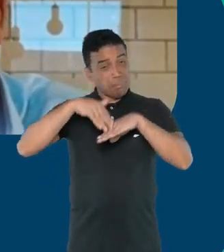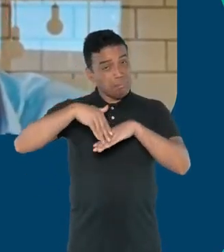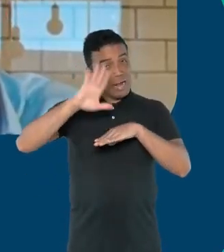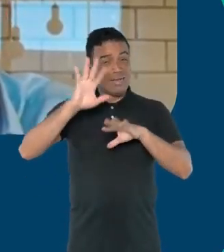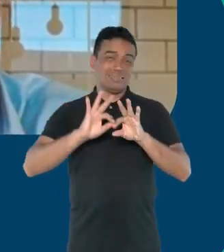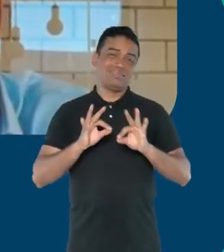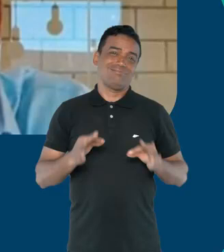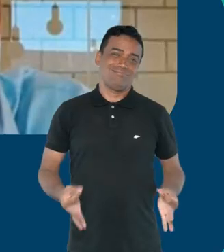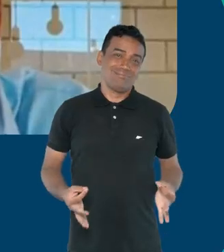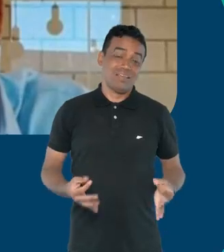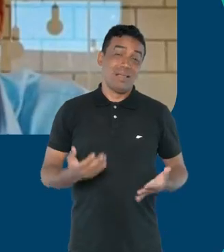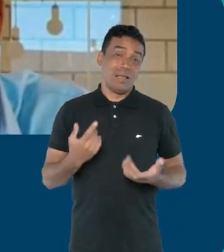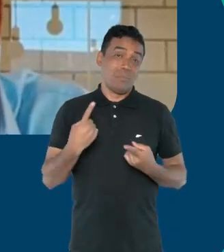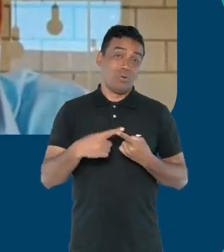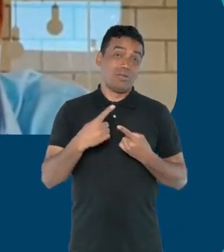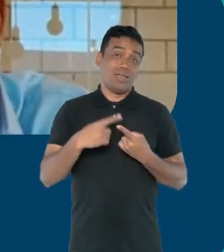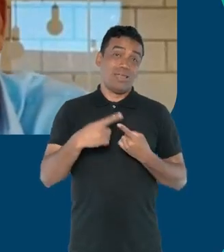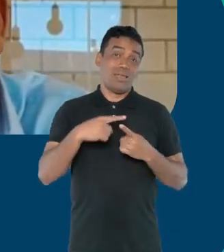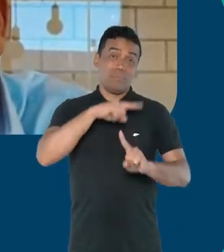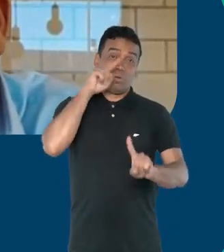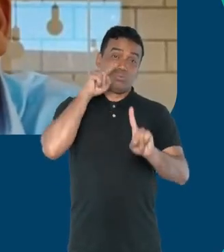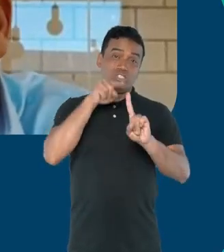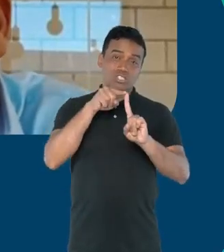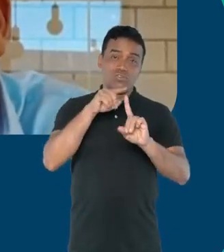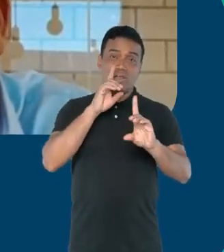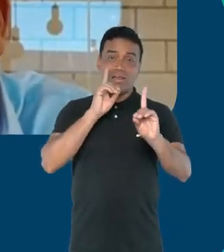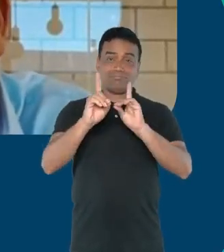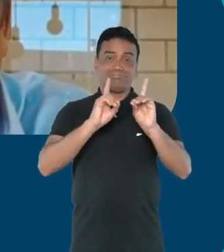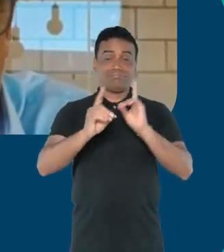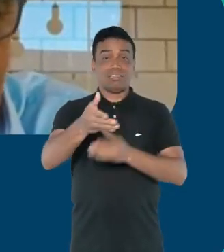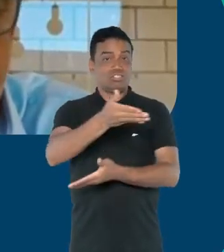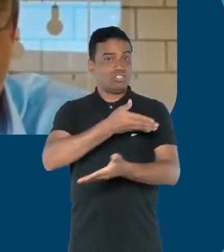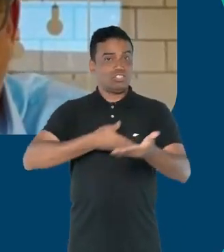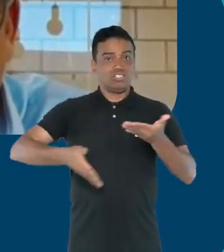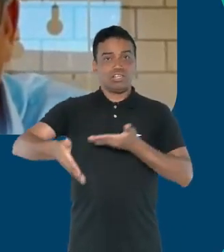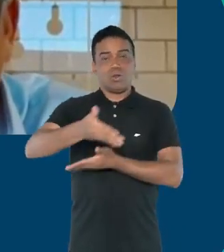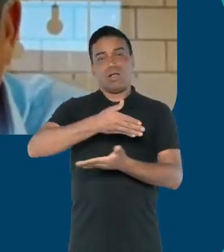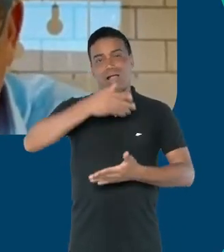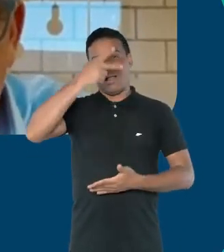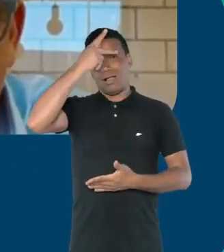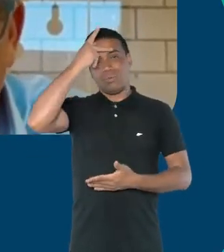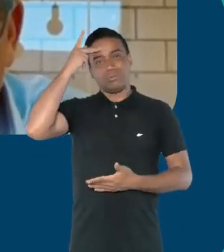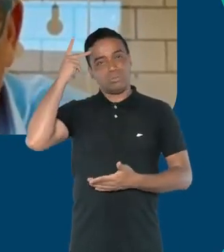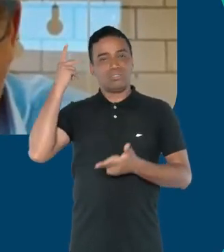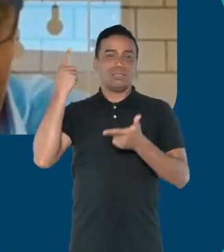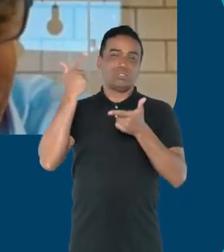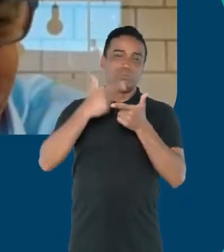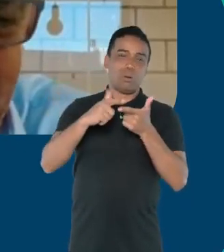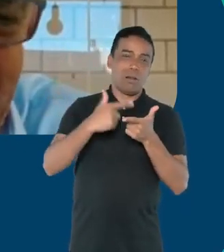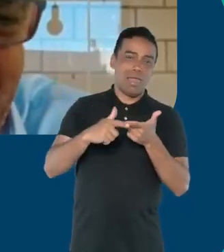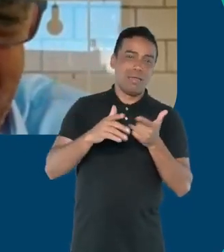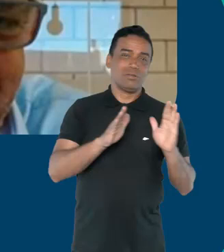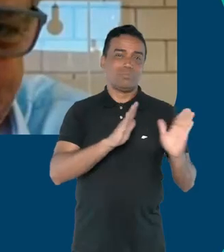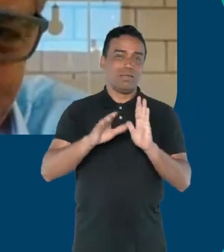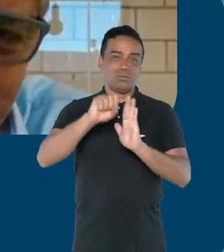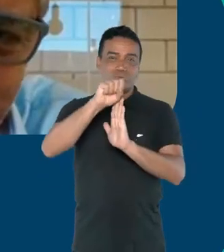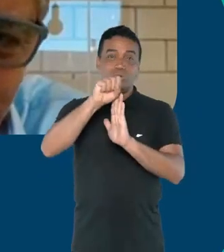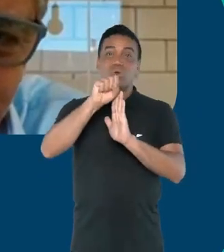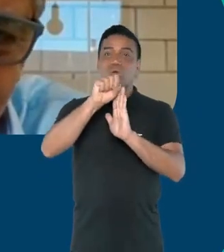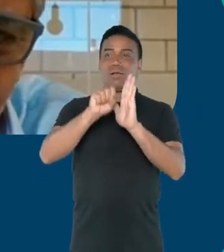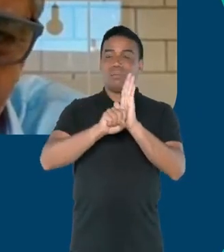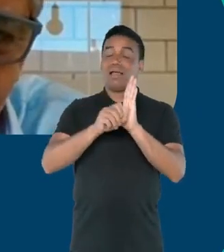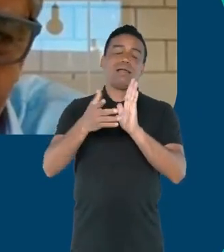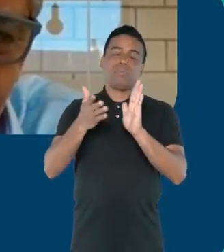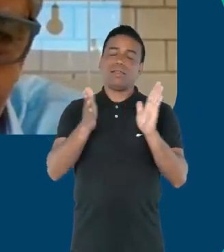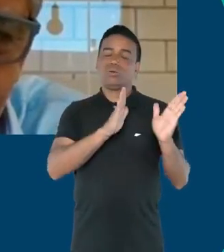porque a minha intenção também era dialogar minimamente com as questões contemporâneas. E acaba sendo